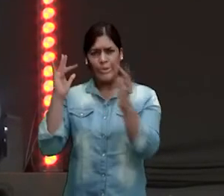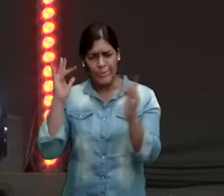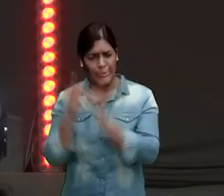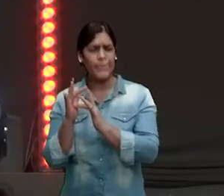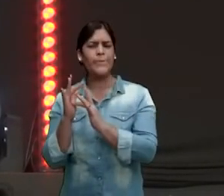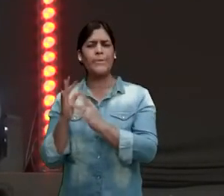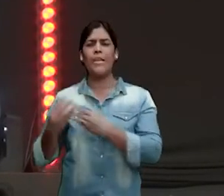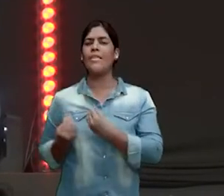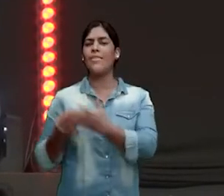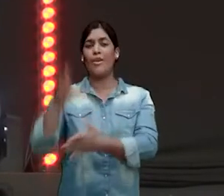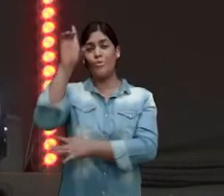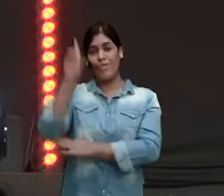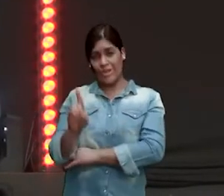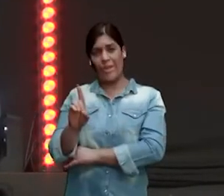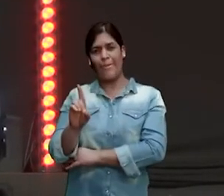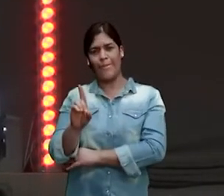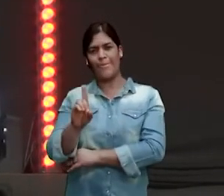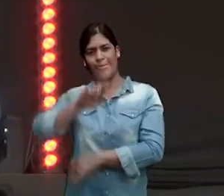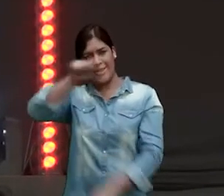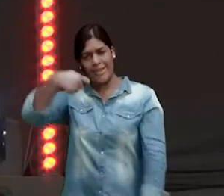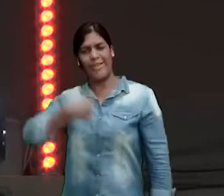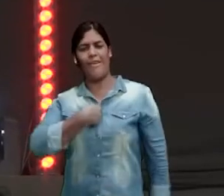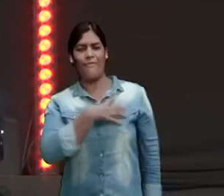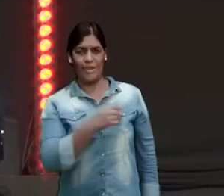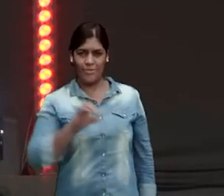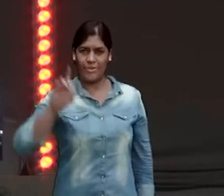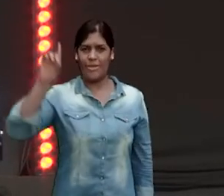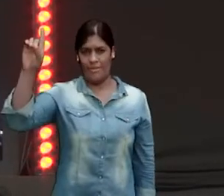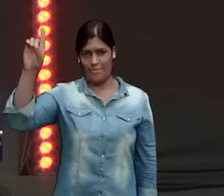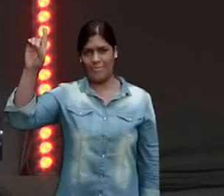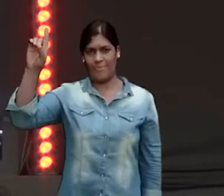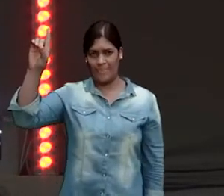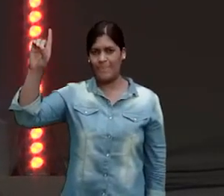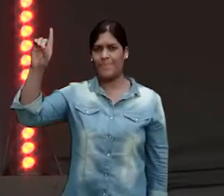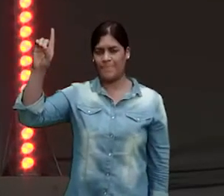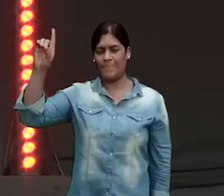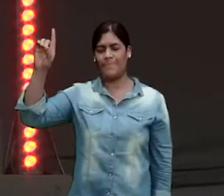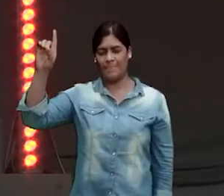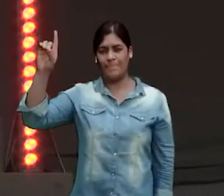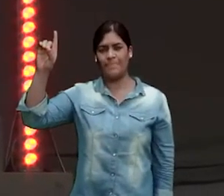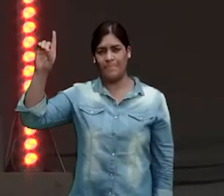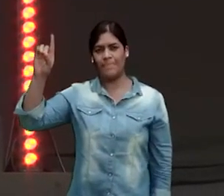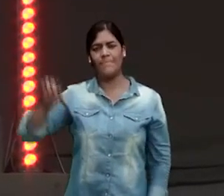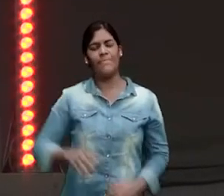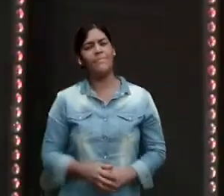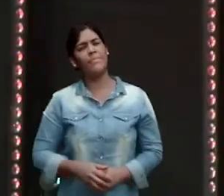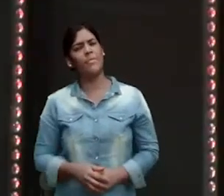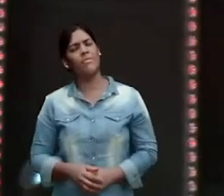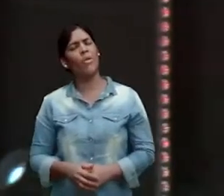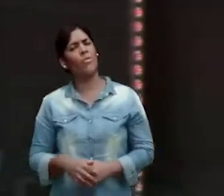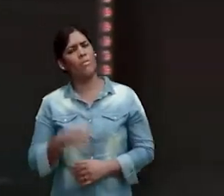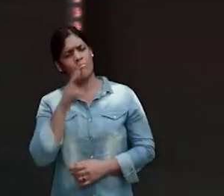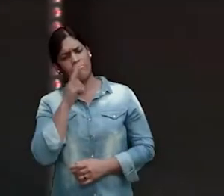deu-lhes o direito de se tornarem filhos de Deus e olha